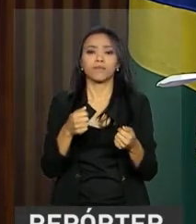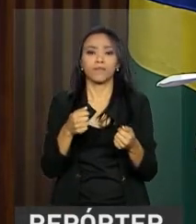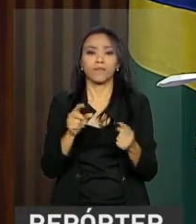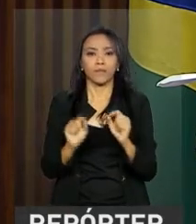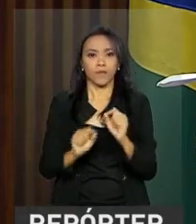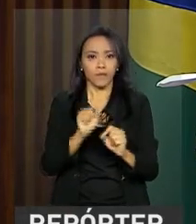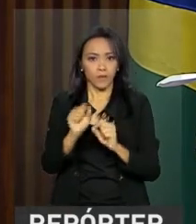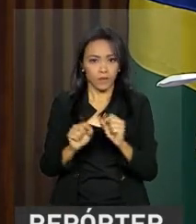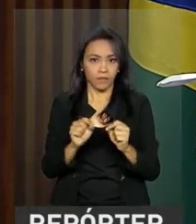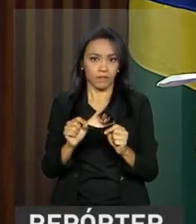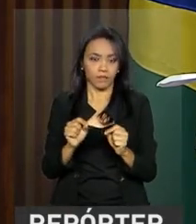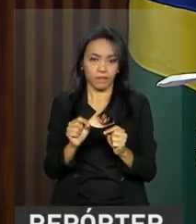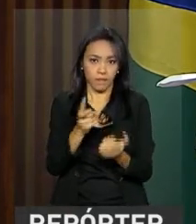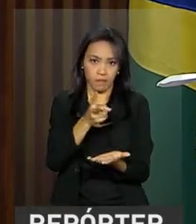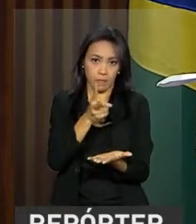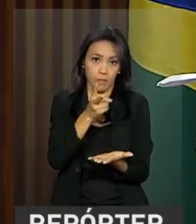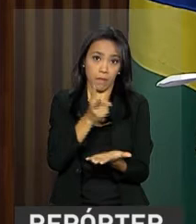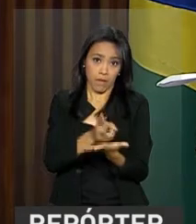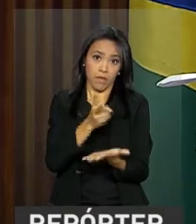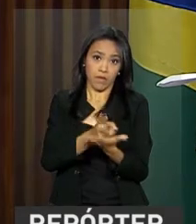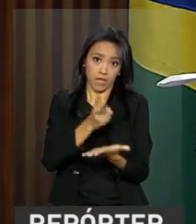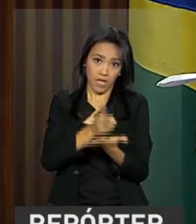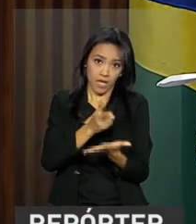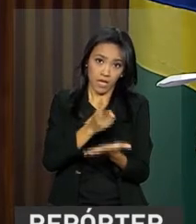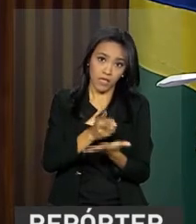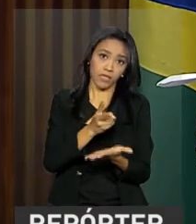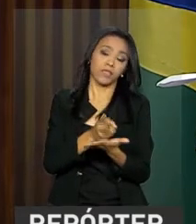naturalmente abertas